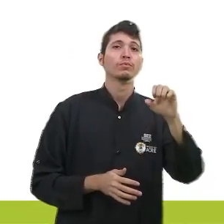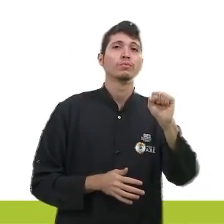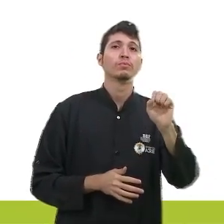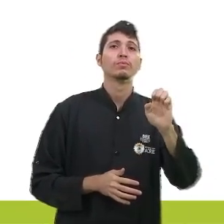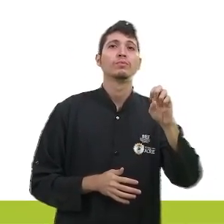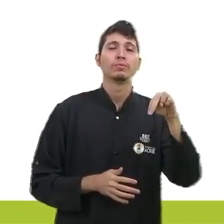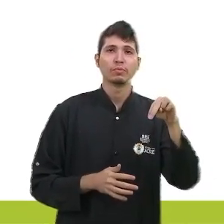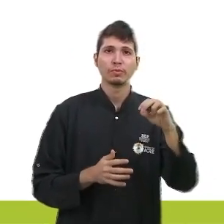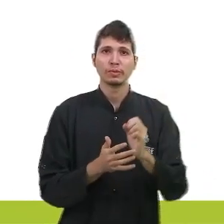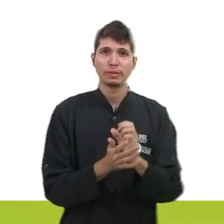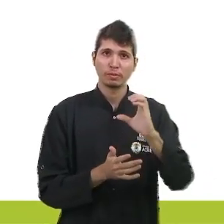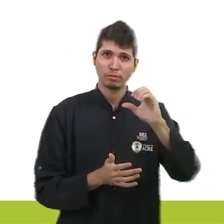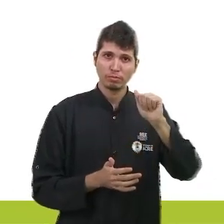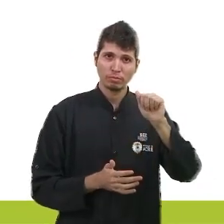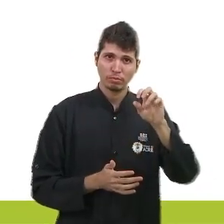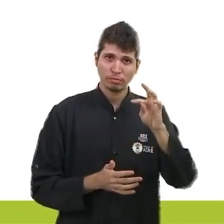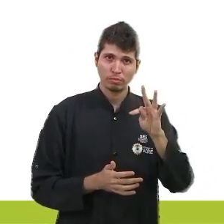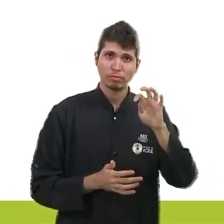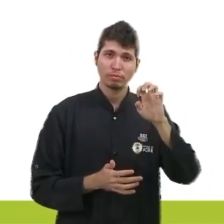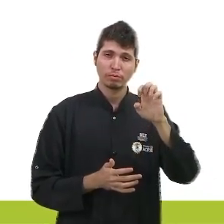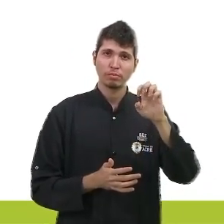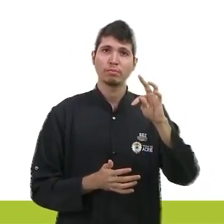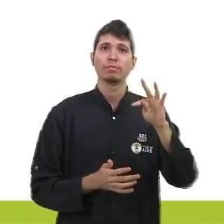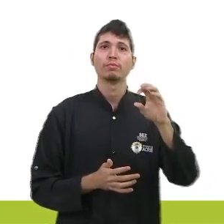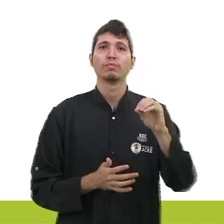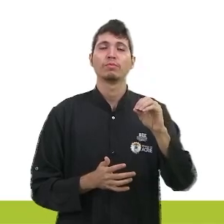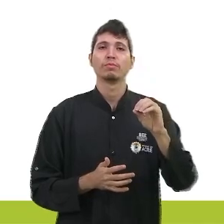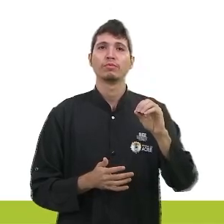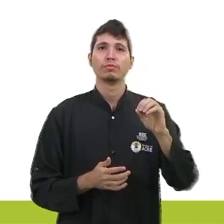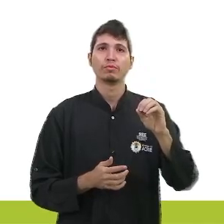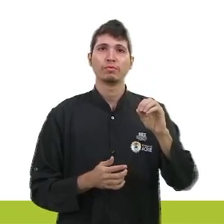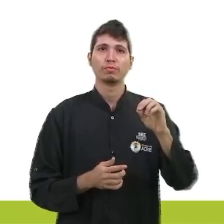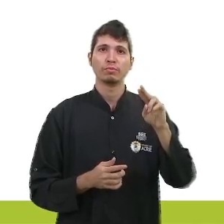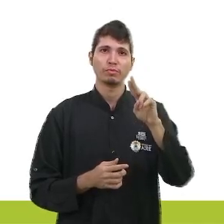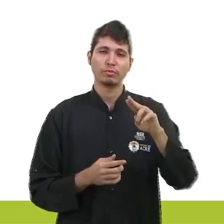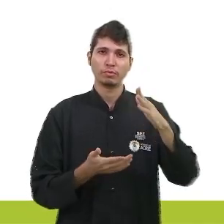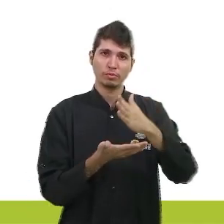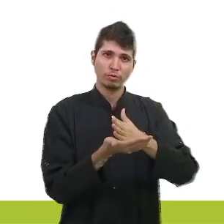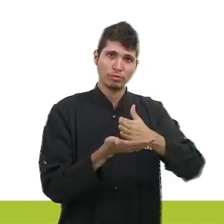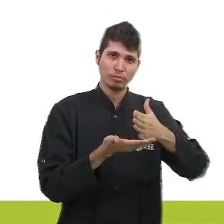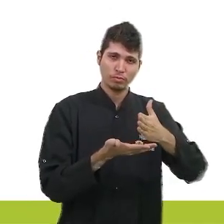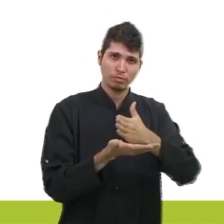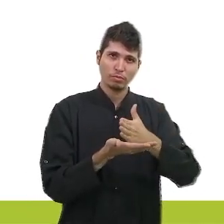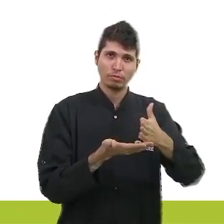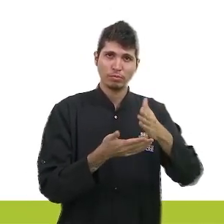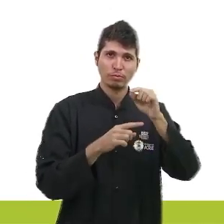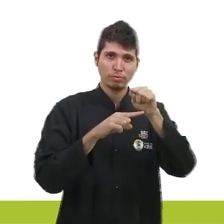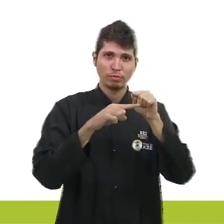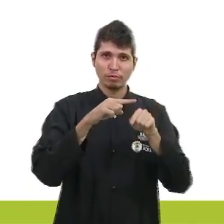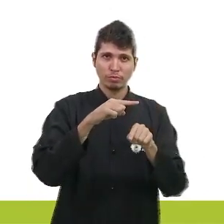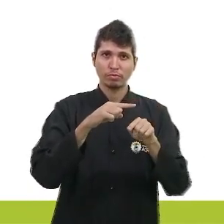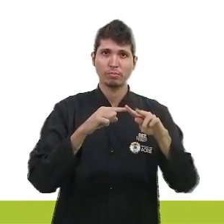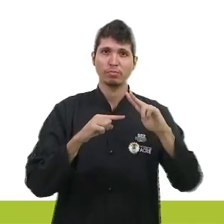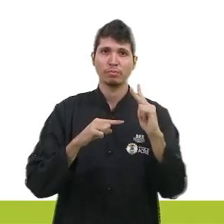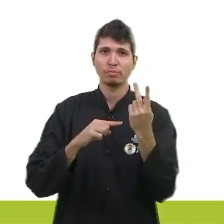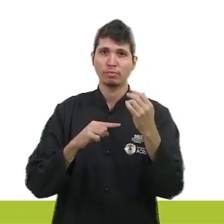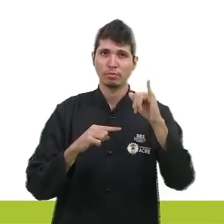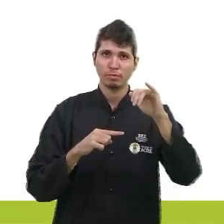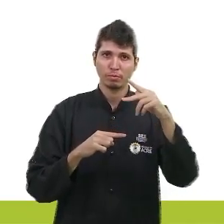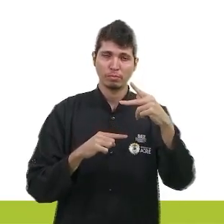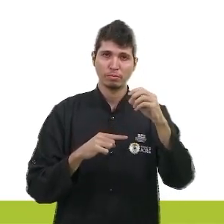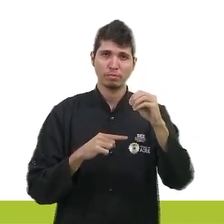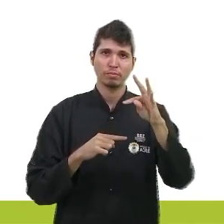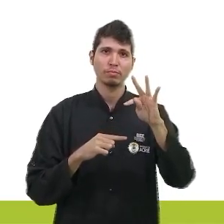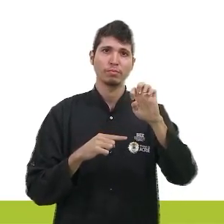é o cateto oposto dividido pela hipotenusa. O cosseno é o cateto adjacente dividido pela hipotenusa. Então, eu vou olhar